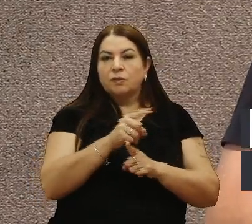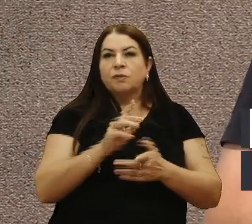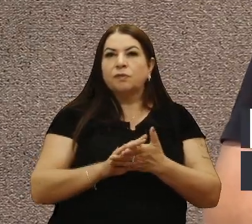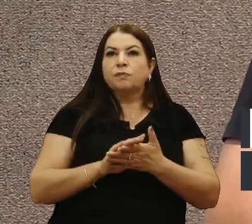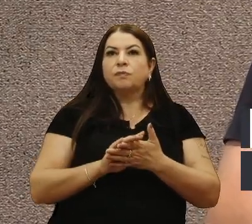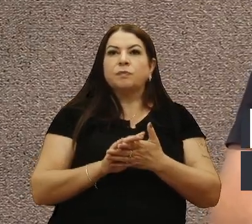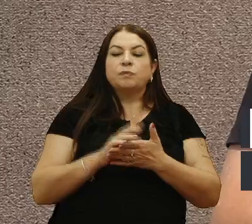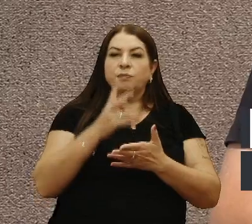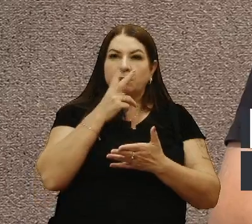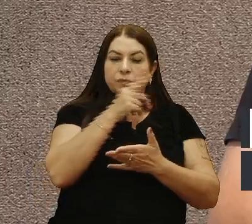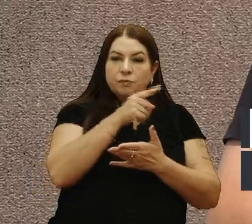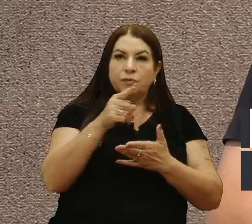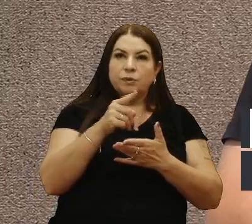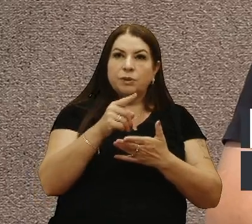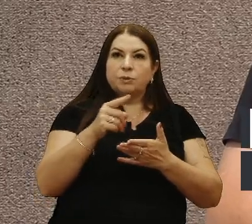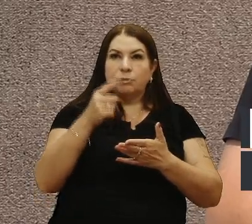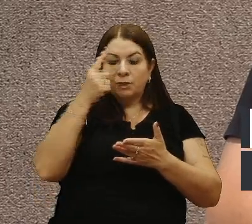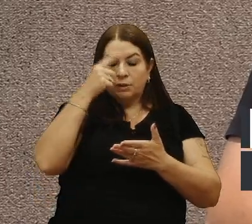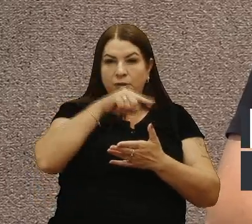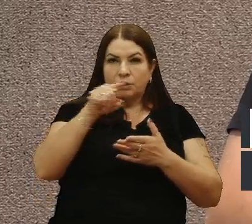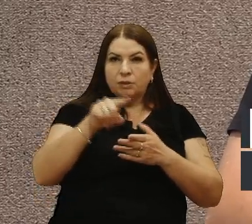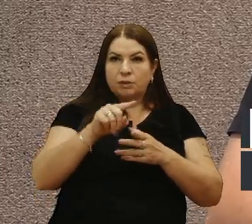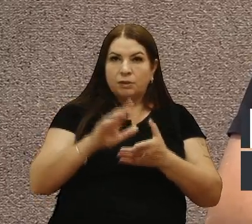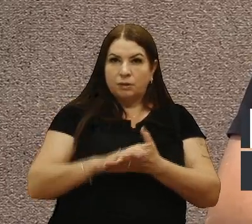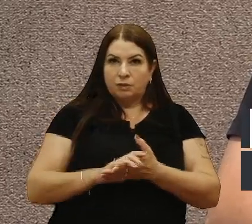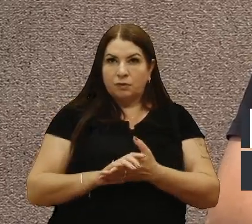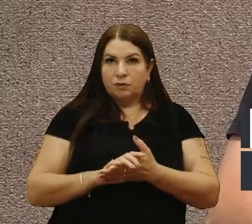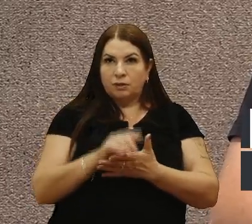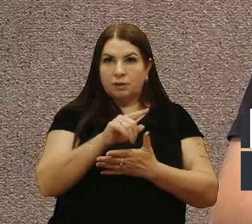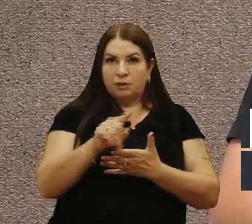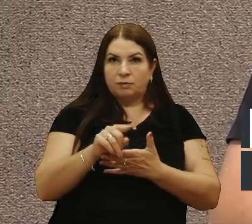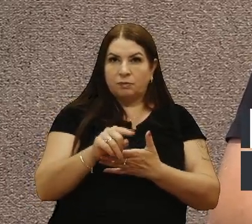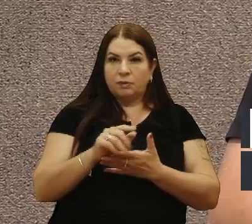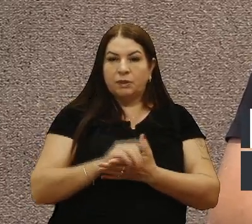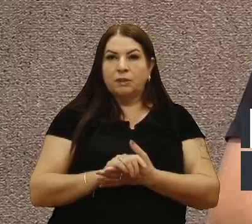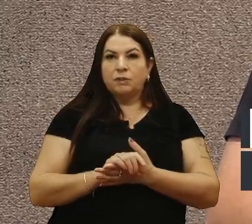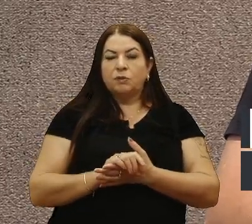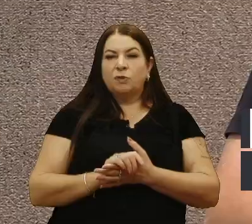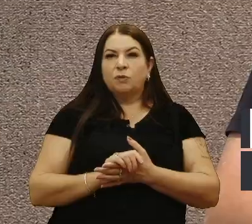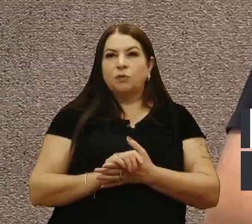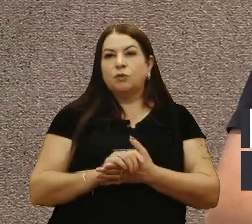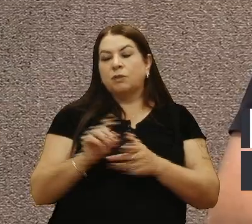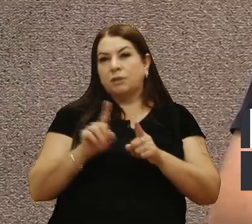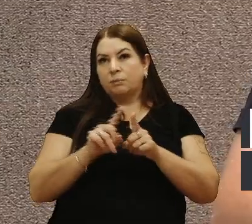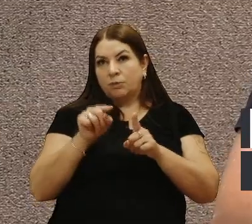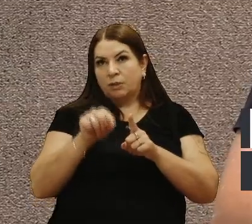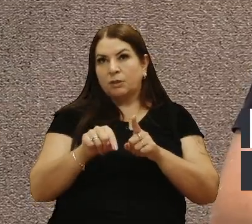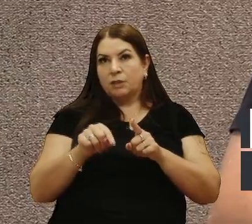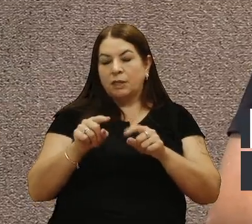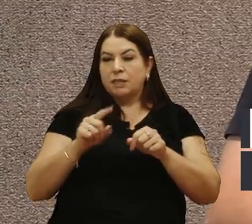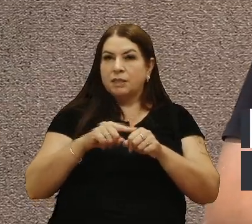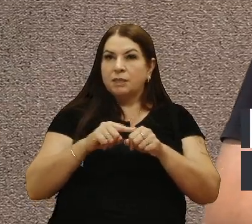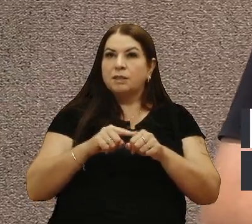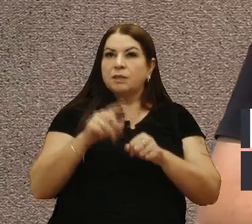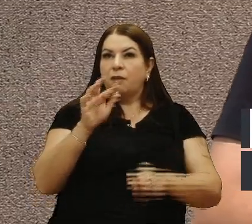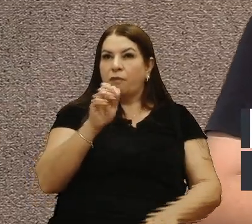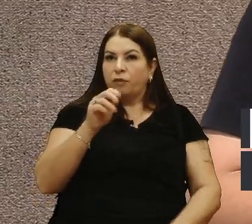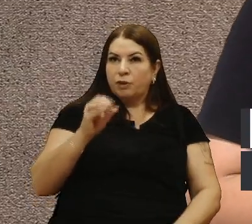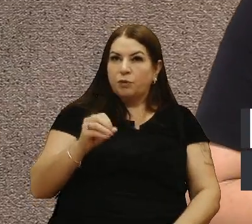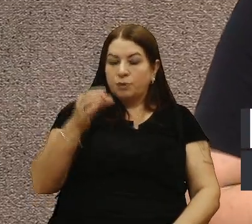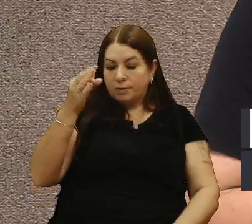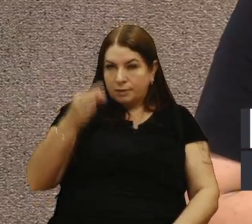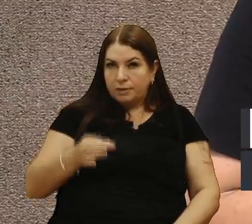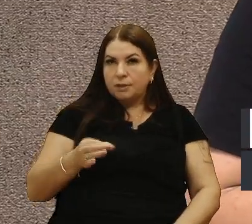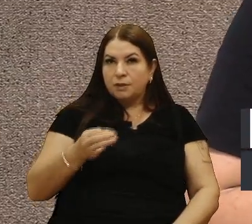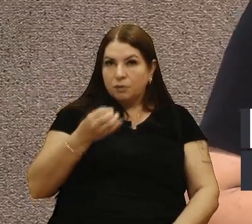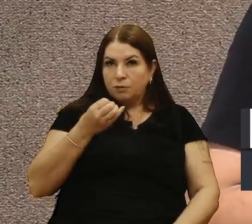da Uva como uma institucionalidade da cidade, um evento institucional de Caxias. E eu acho que nessa linha o Fernando Bertotto acerta,